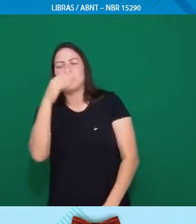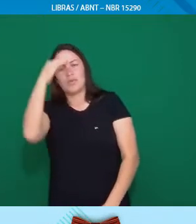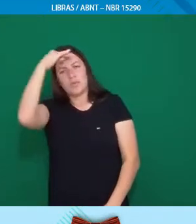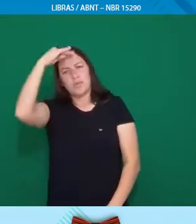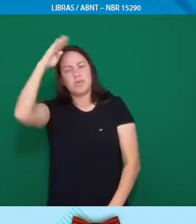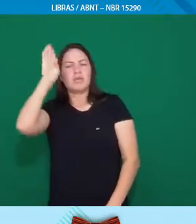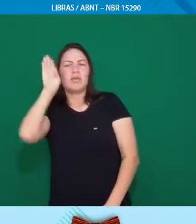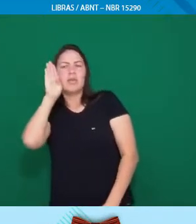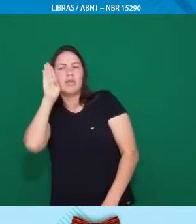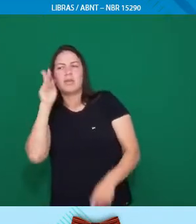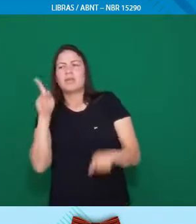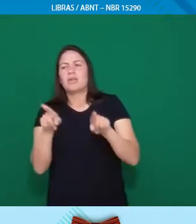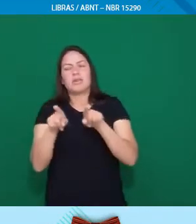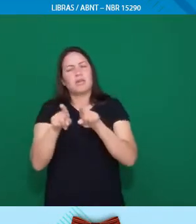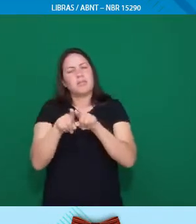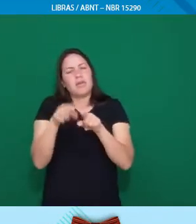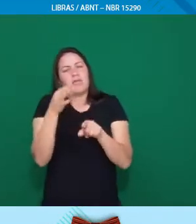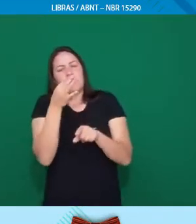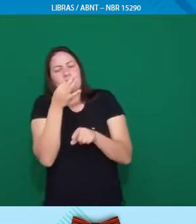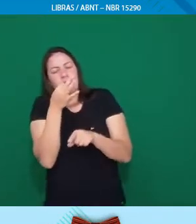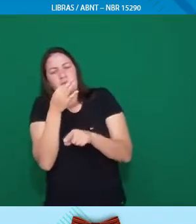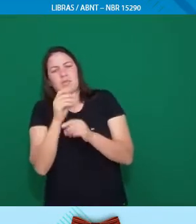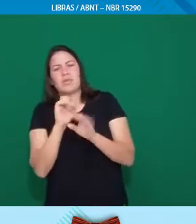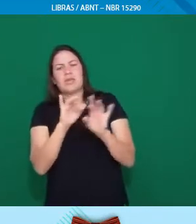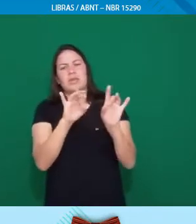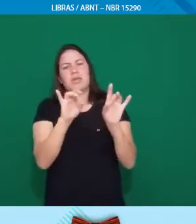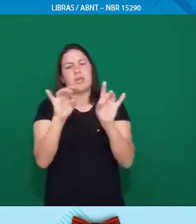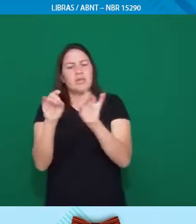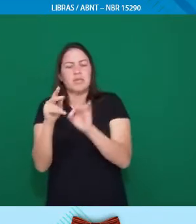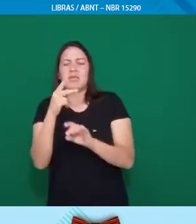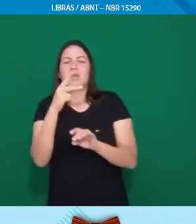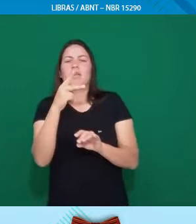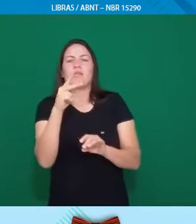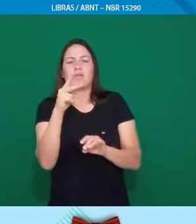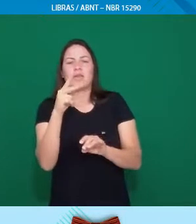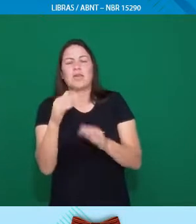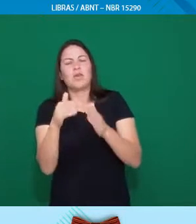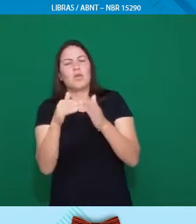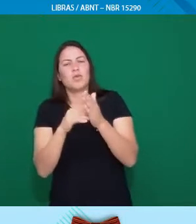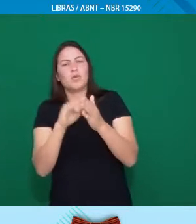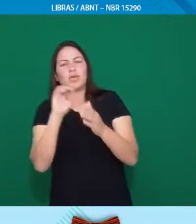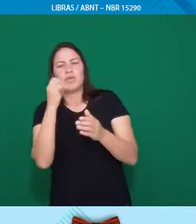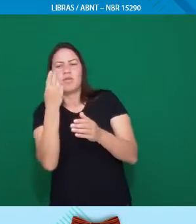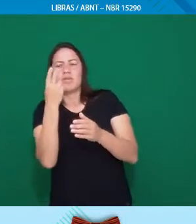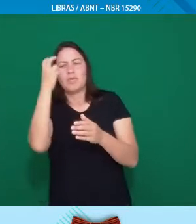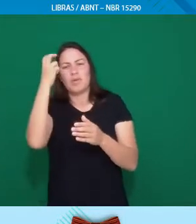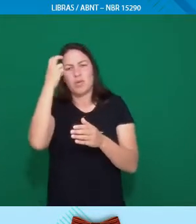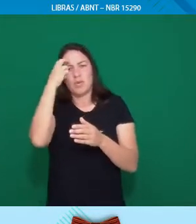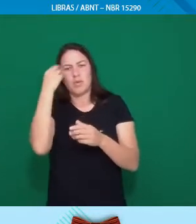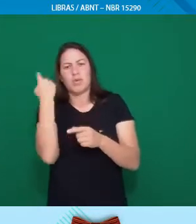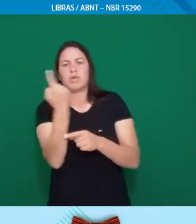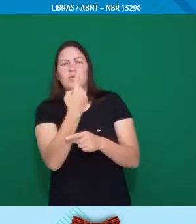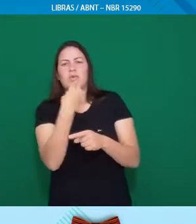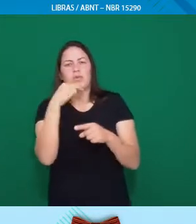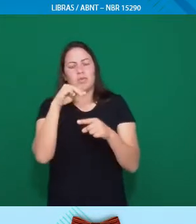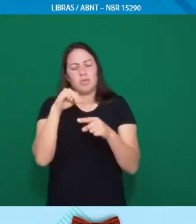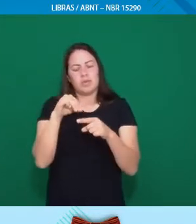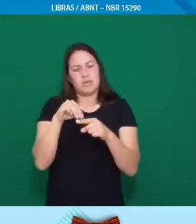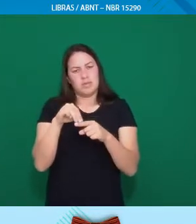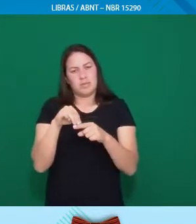presidente da mesma forma Marinho fazer um agradecimento especial a você por tudo que fez pela cultura do nosso